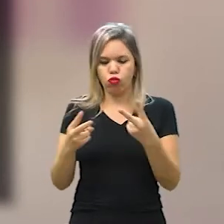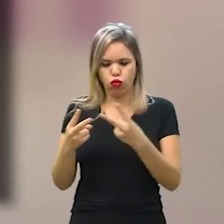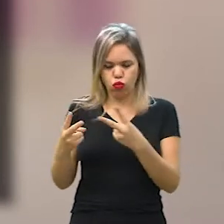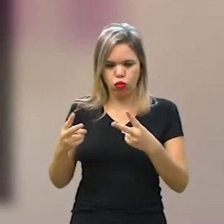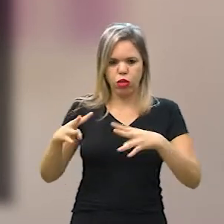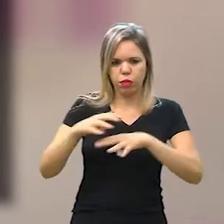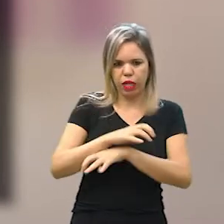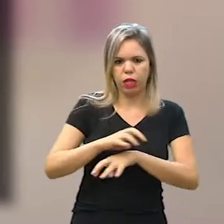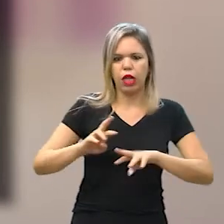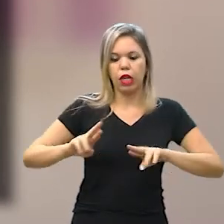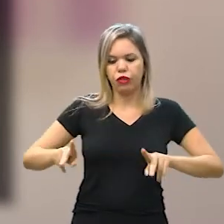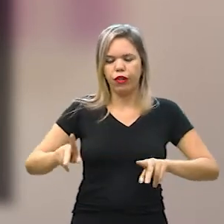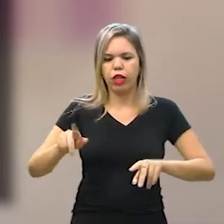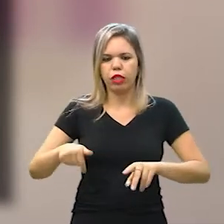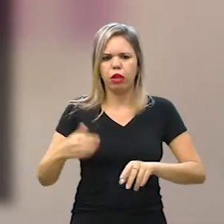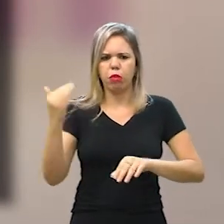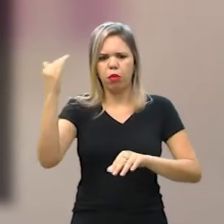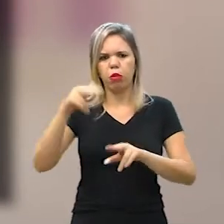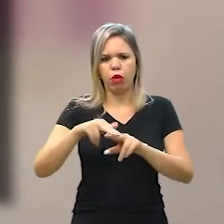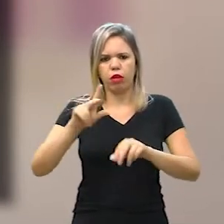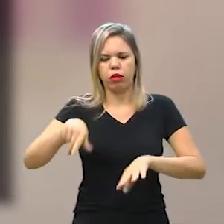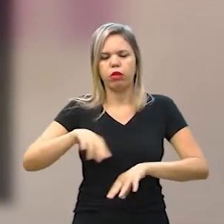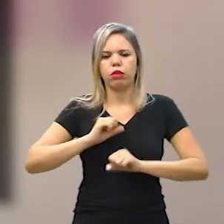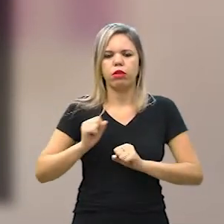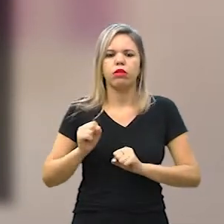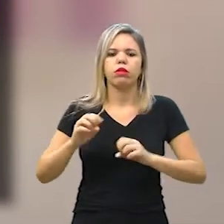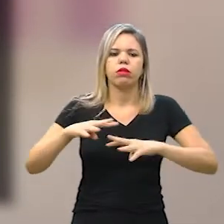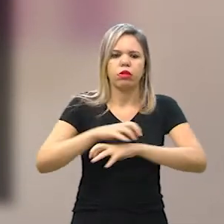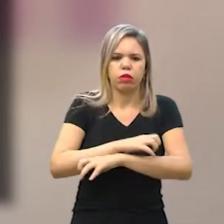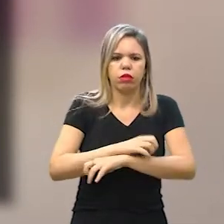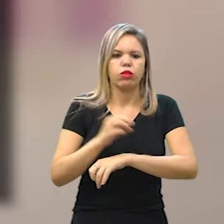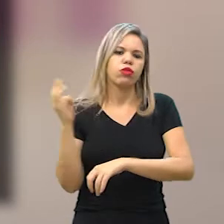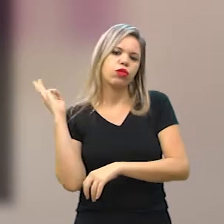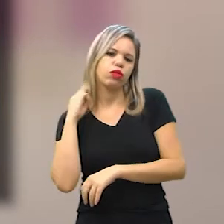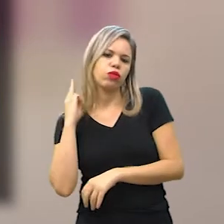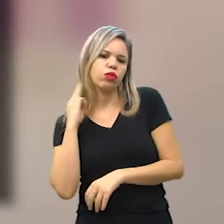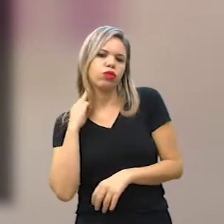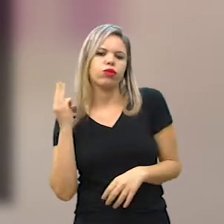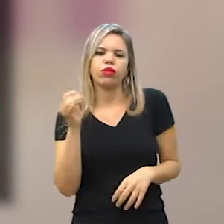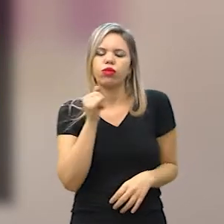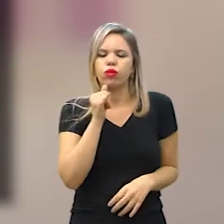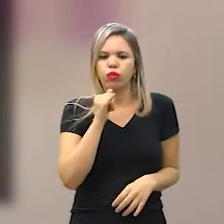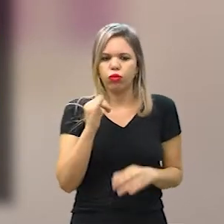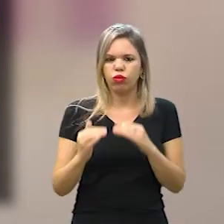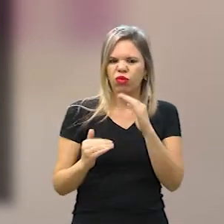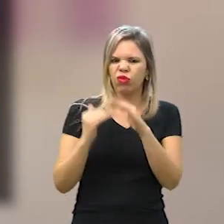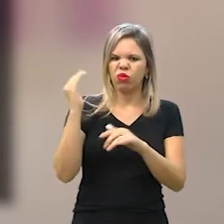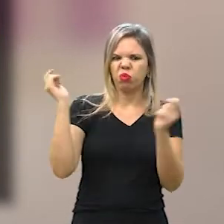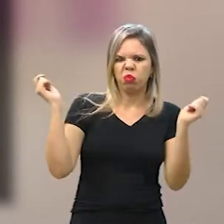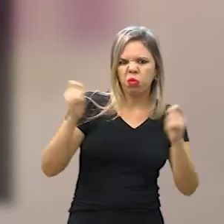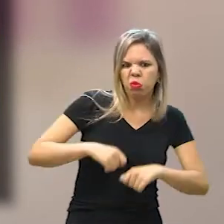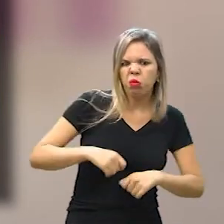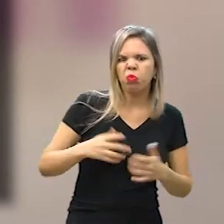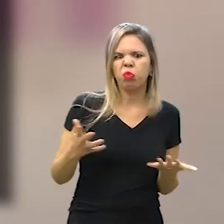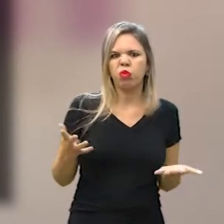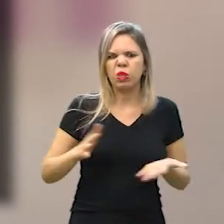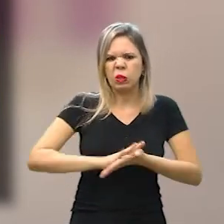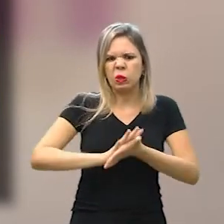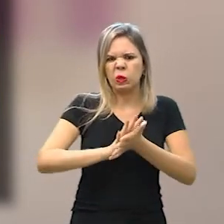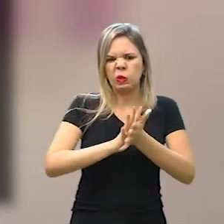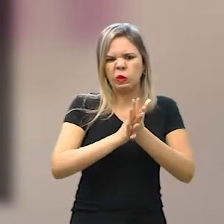de meningite bacteriana, elas são bactérias assim de alto poder